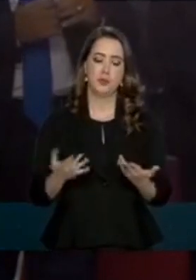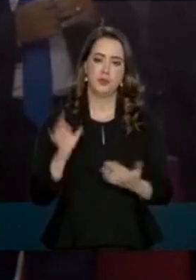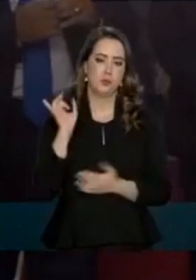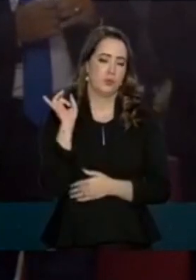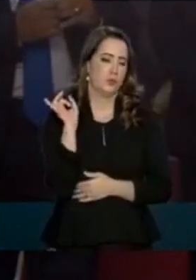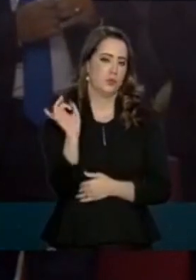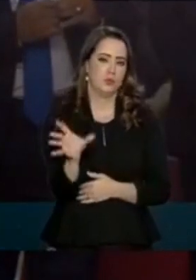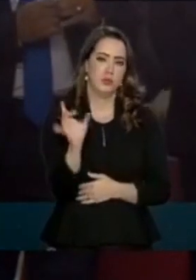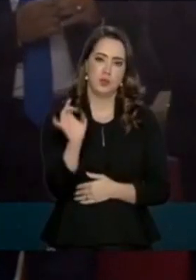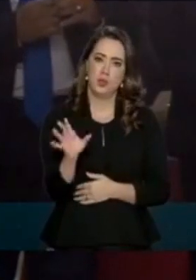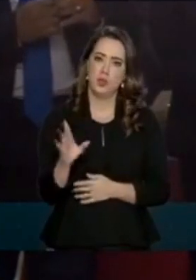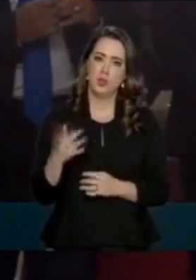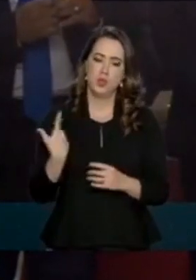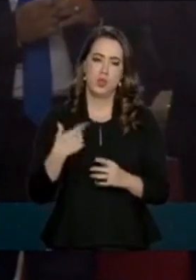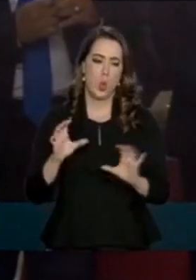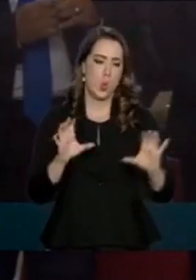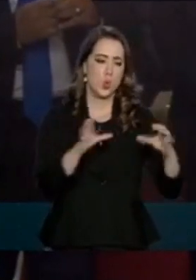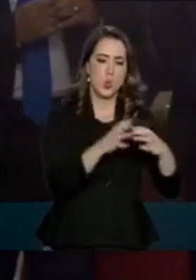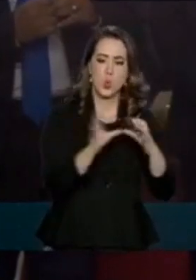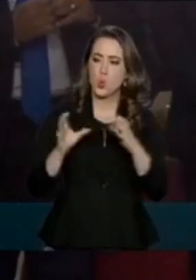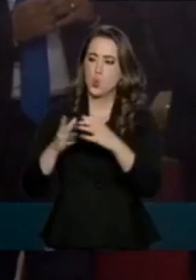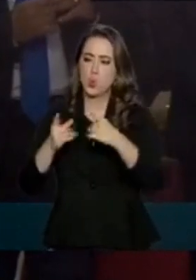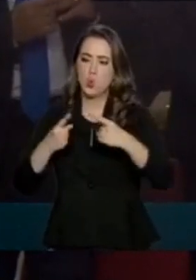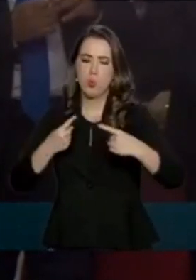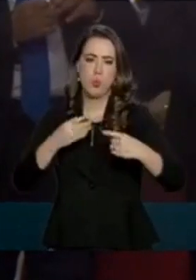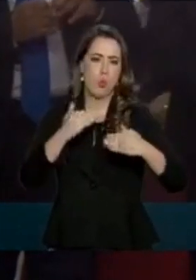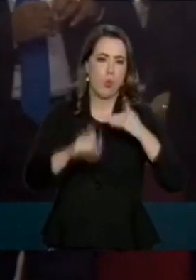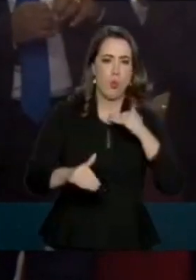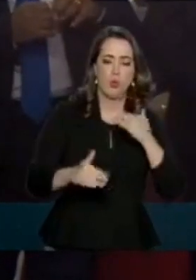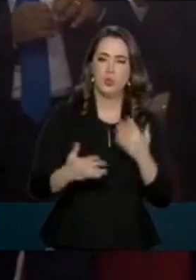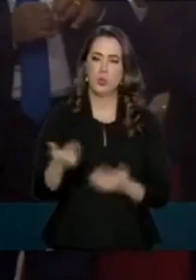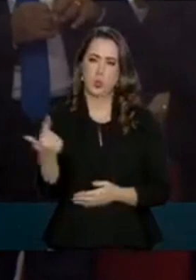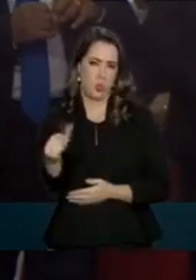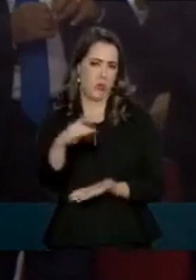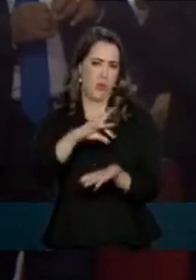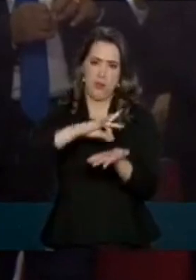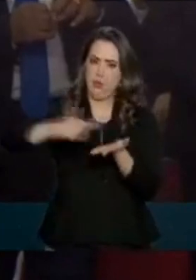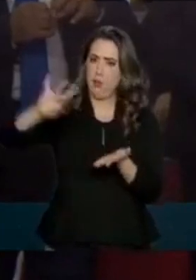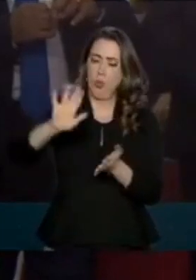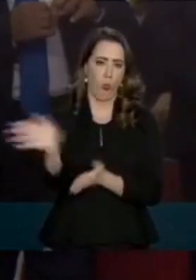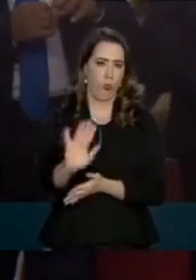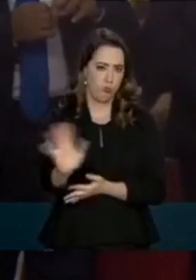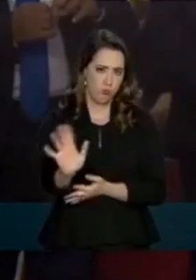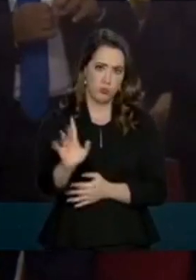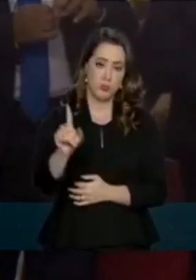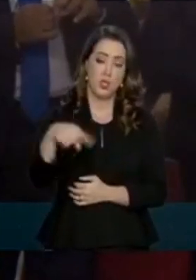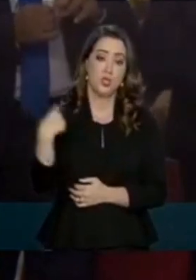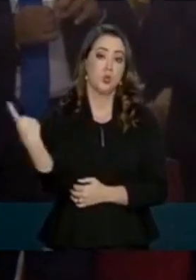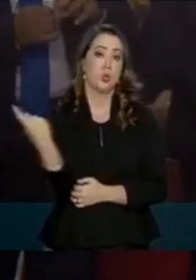Apenas oponentes, não adversários, não inimigos. E nós